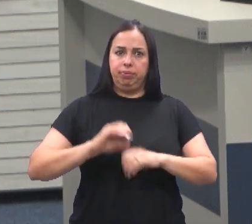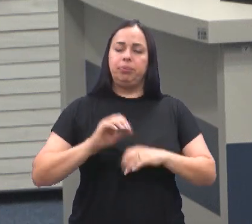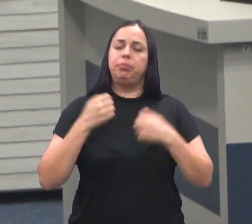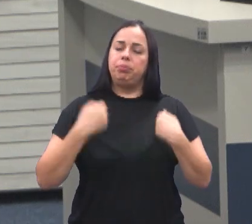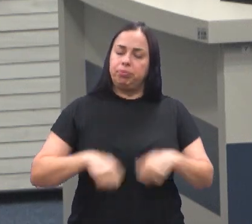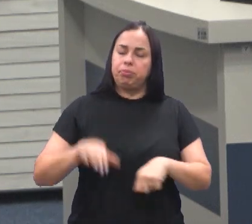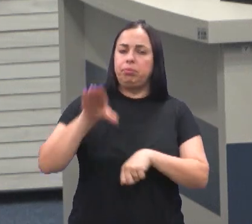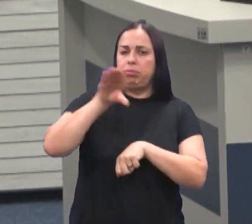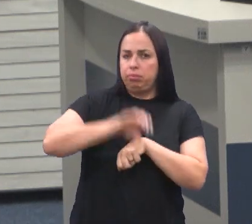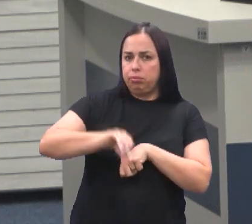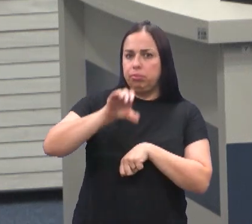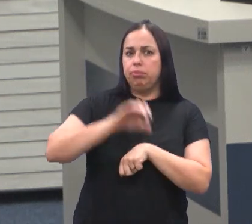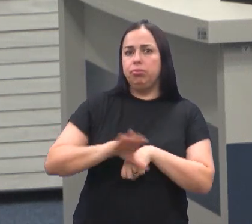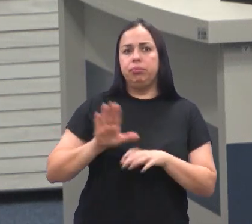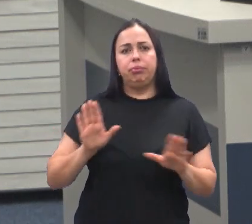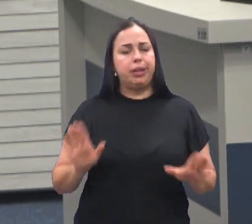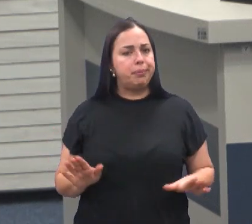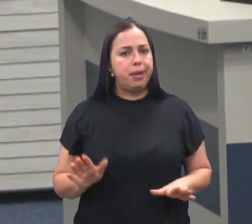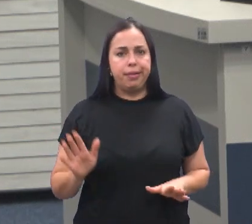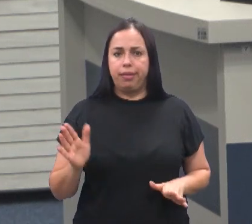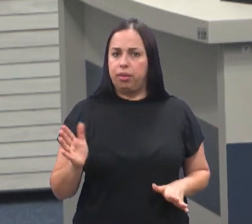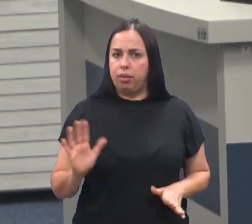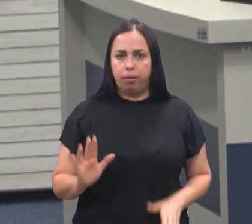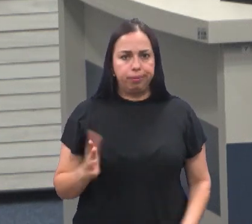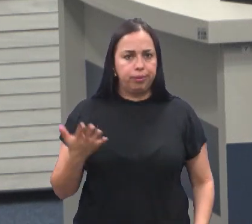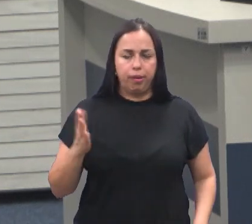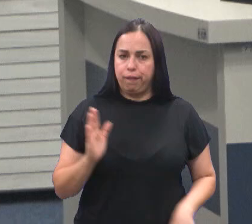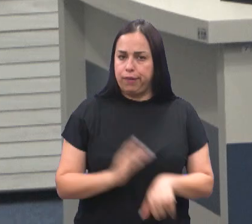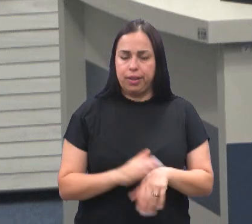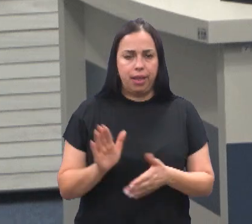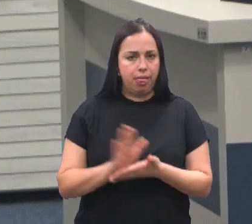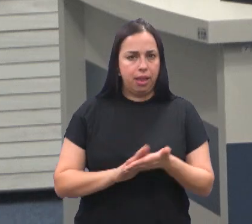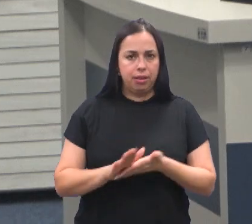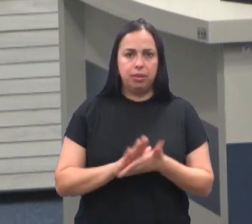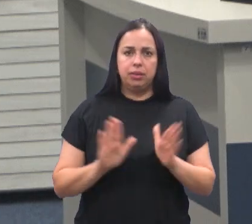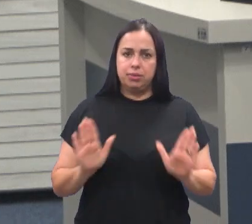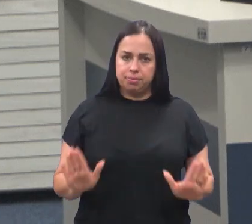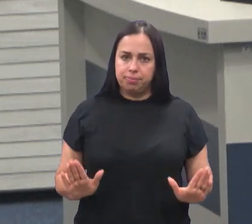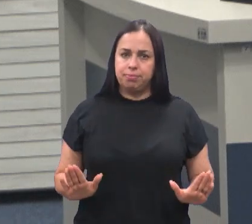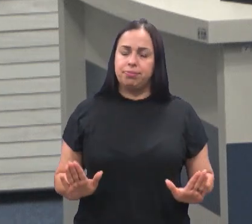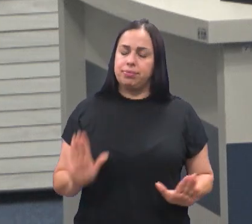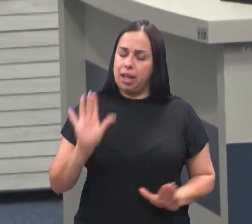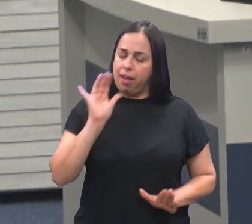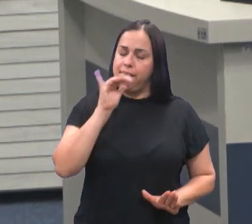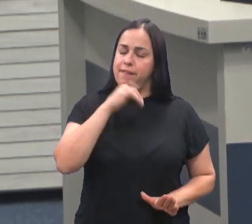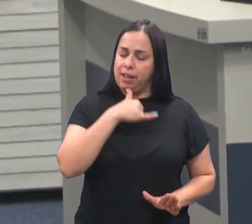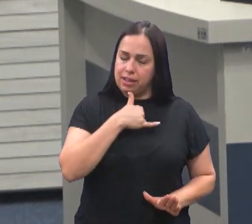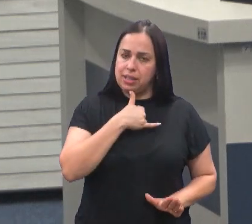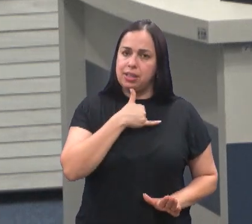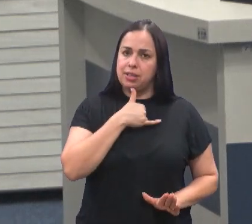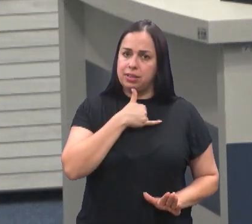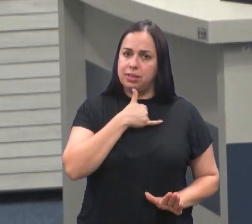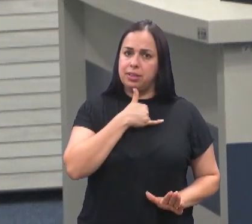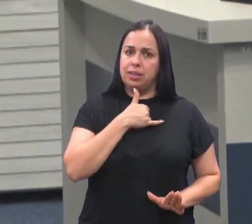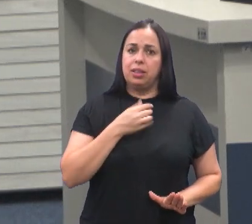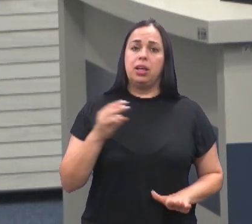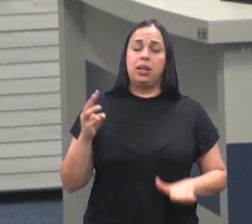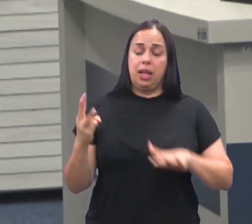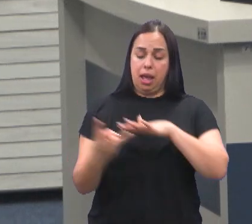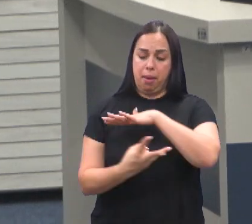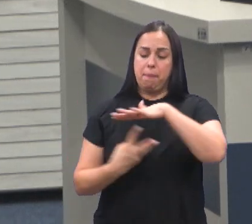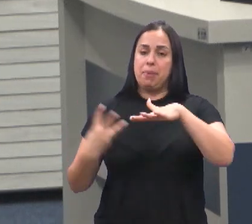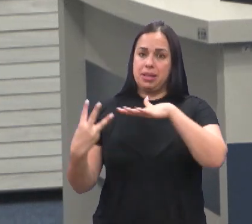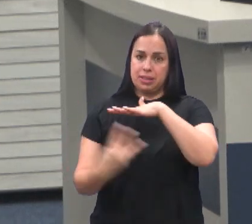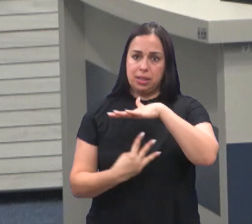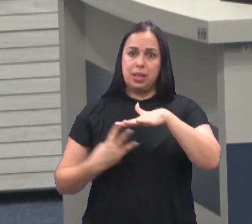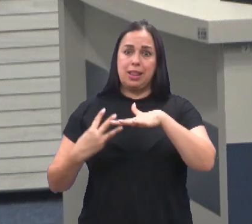formação, me parece que não aconteceu, então fica esse registro. Infelizmente, com o processo de terceirização,